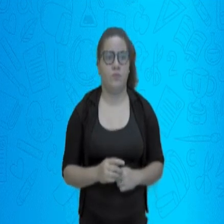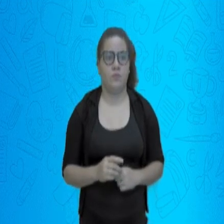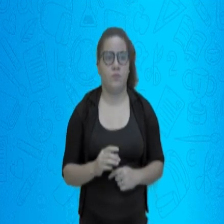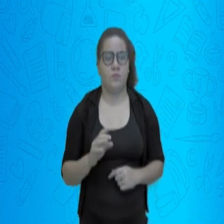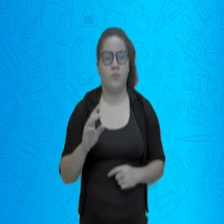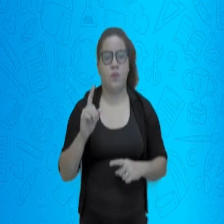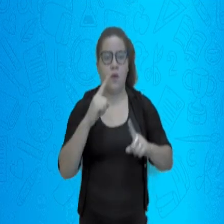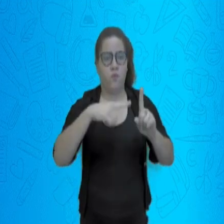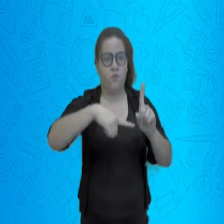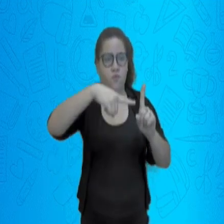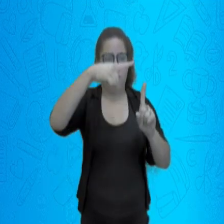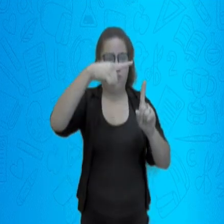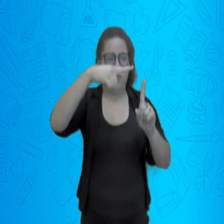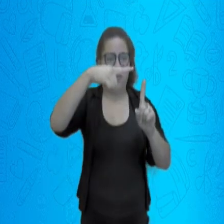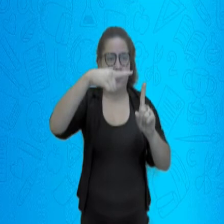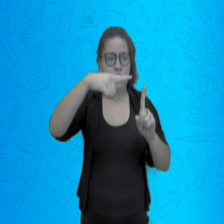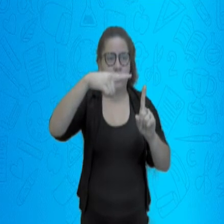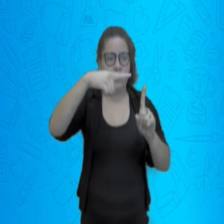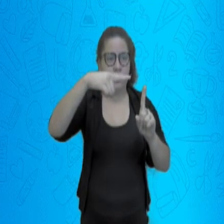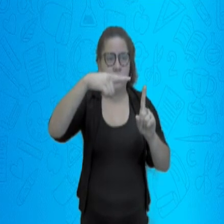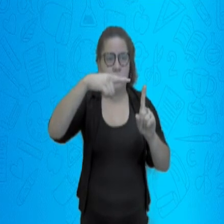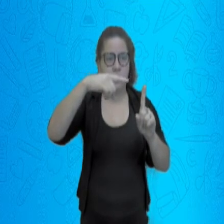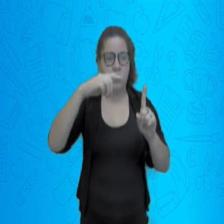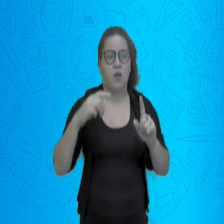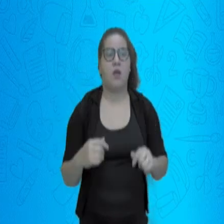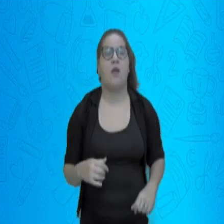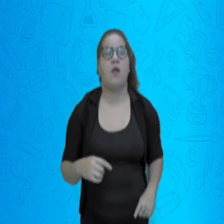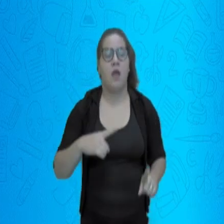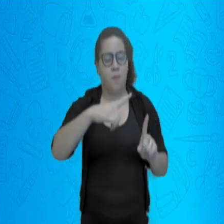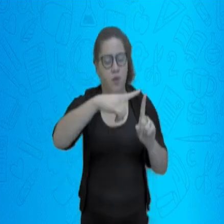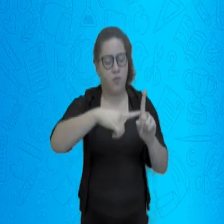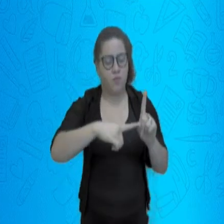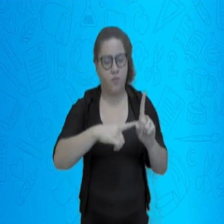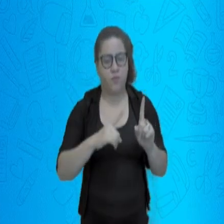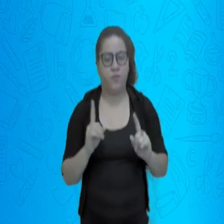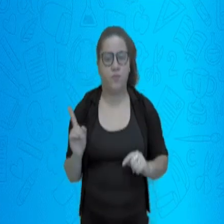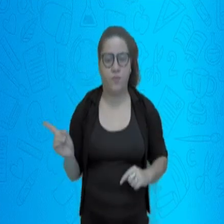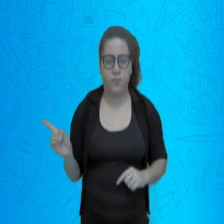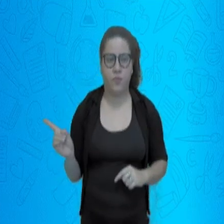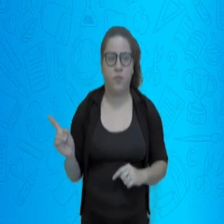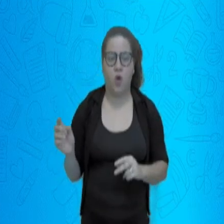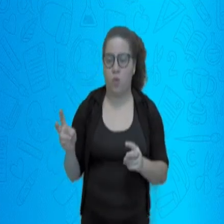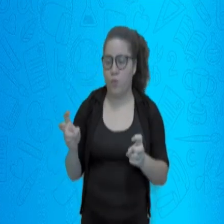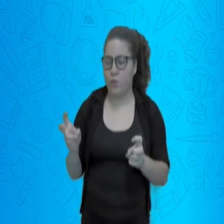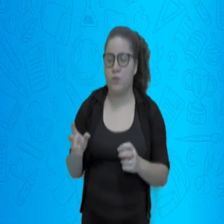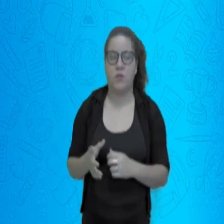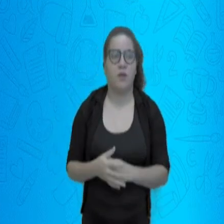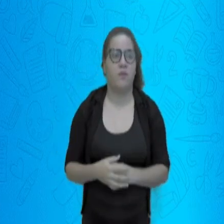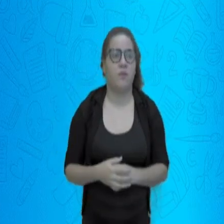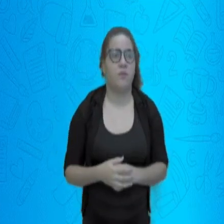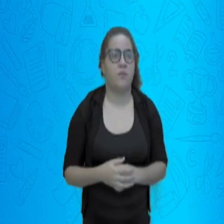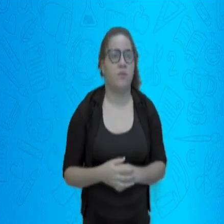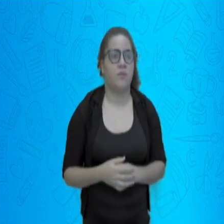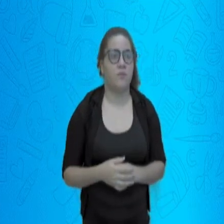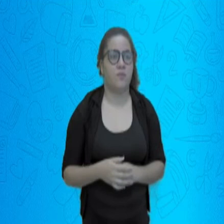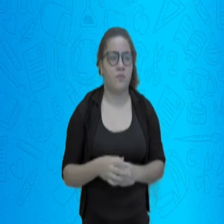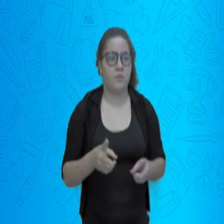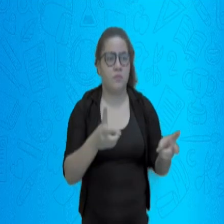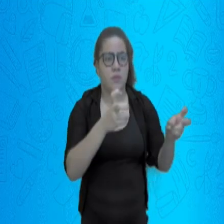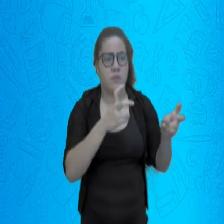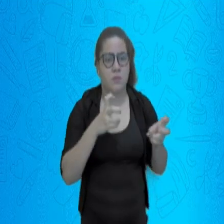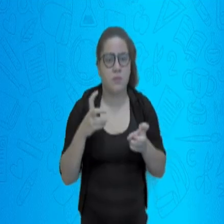E a temperatura mínima está aqui. Se você olhar aqui, for analisar